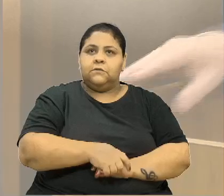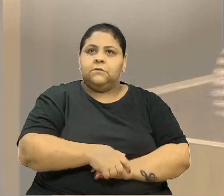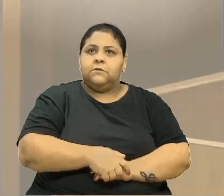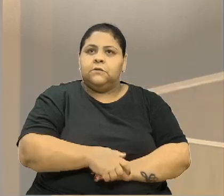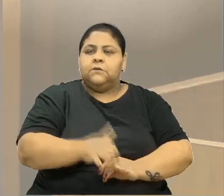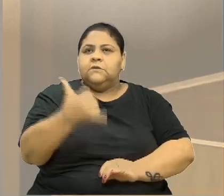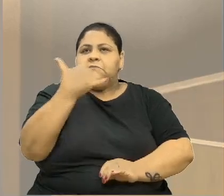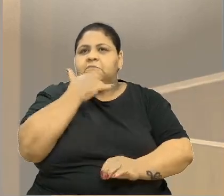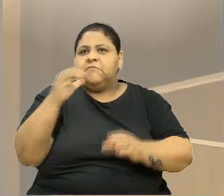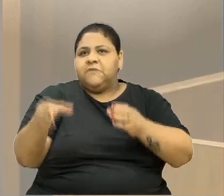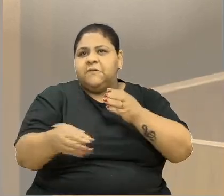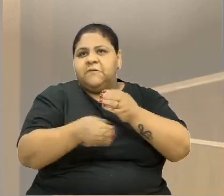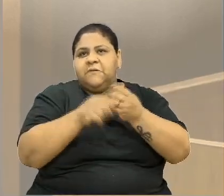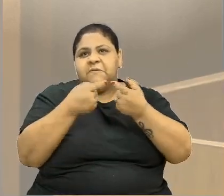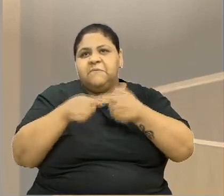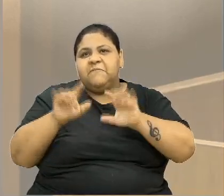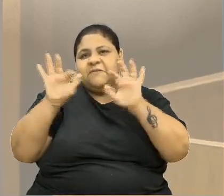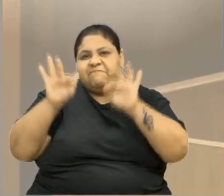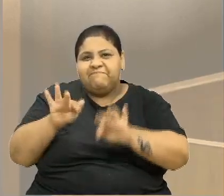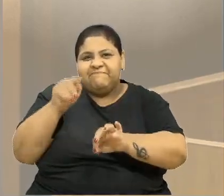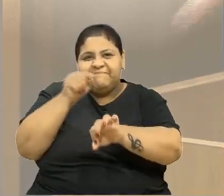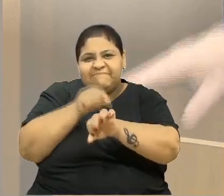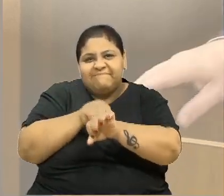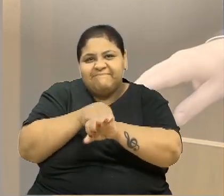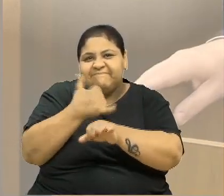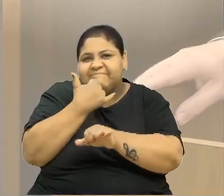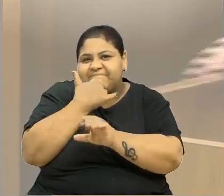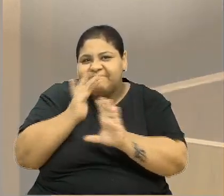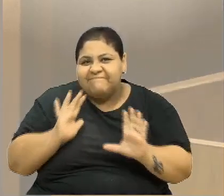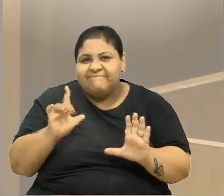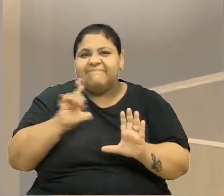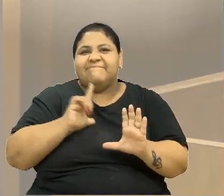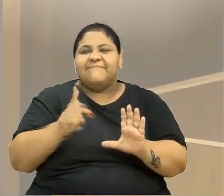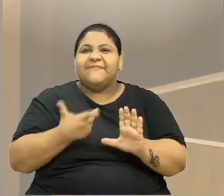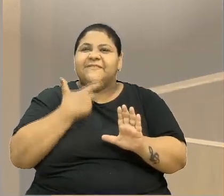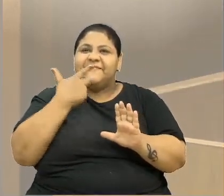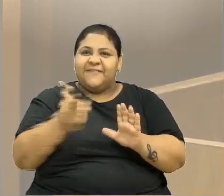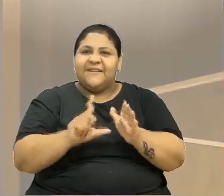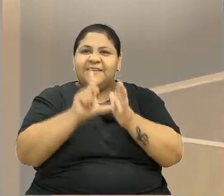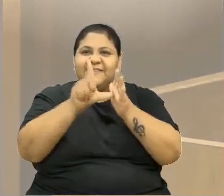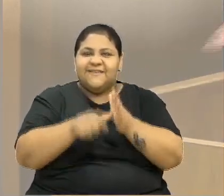cedeu os apartes, mas terminou o tempo, mas temos declaração de voto ainda.